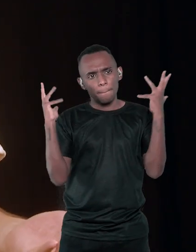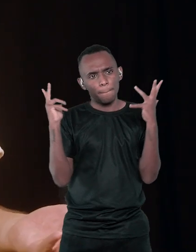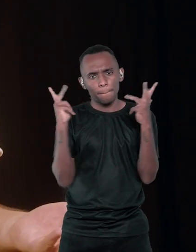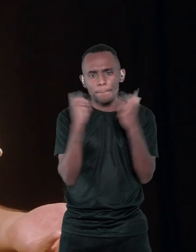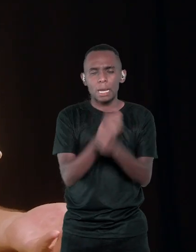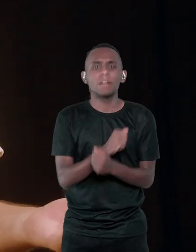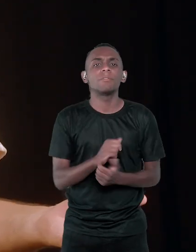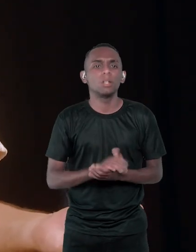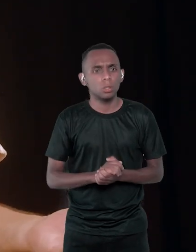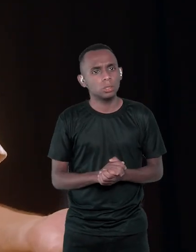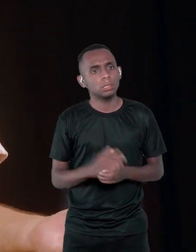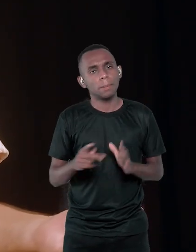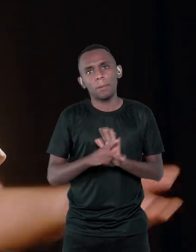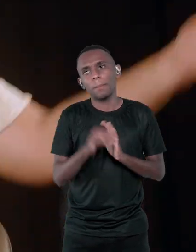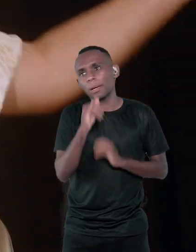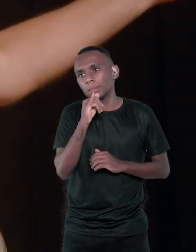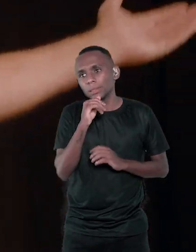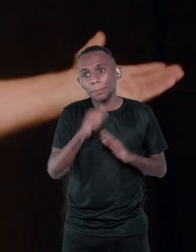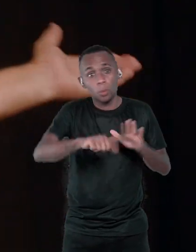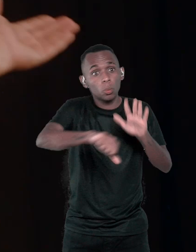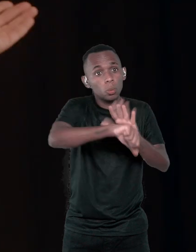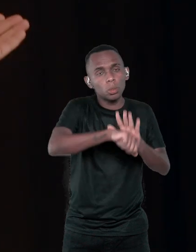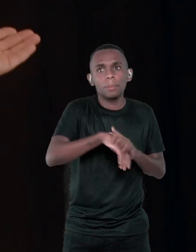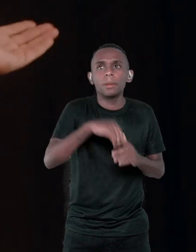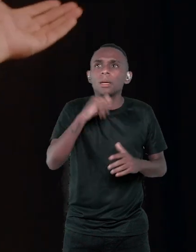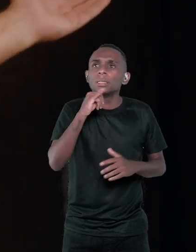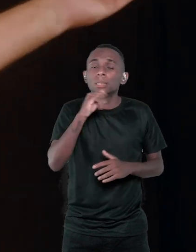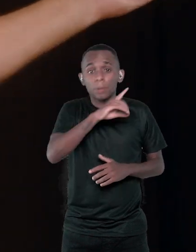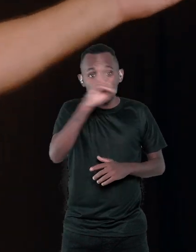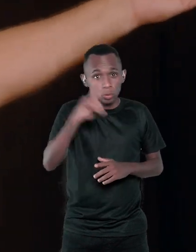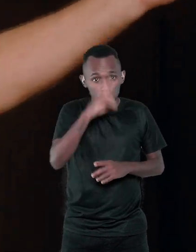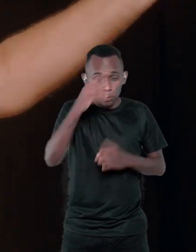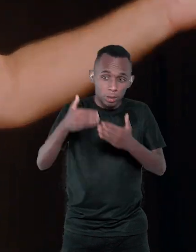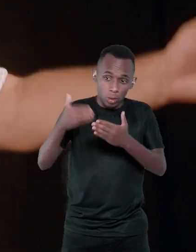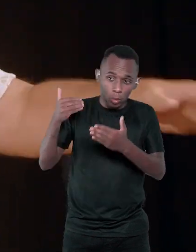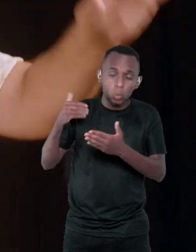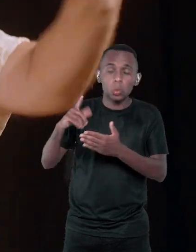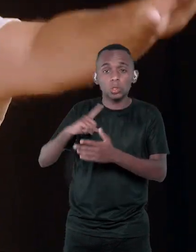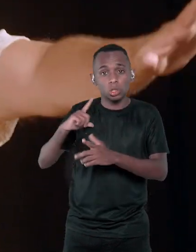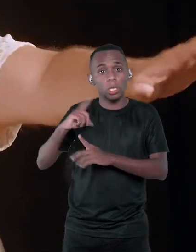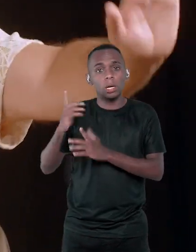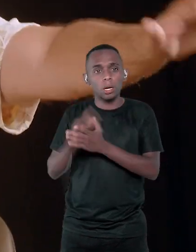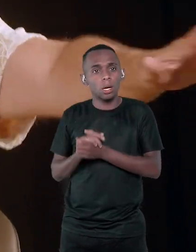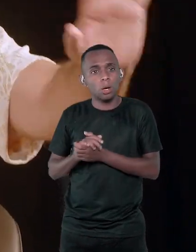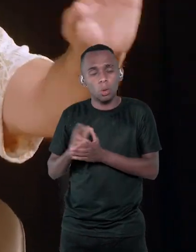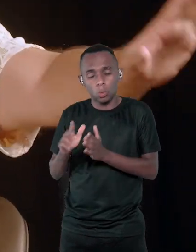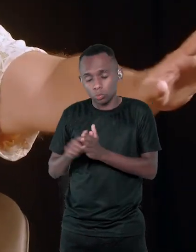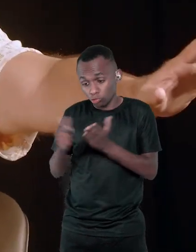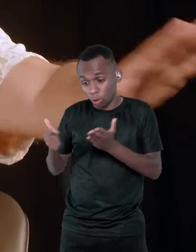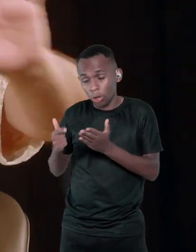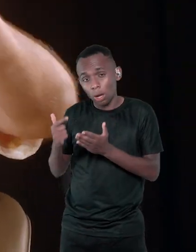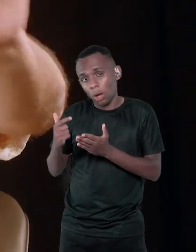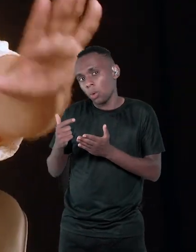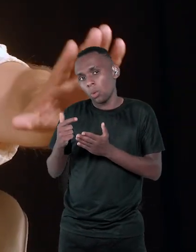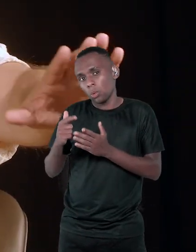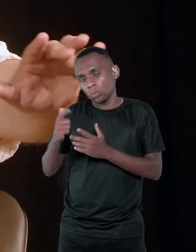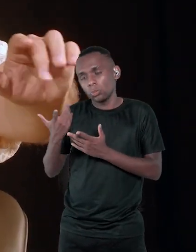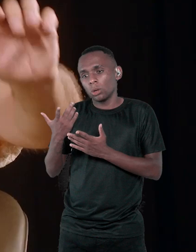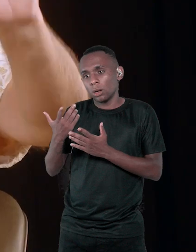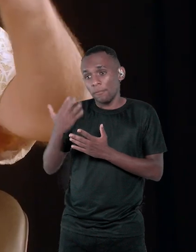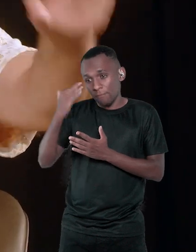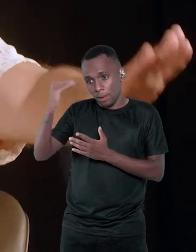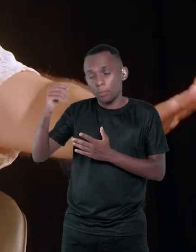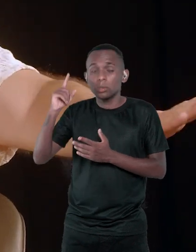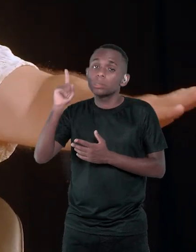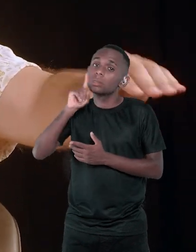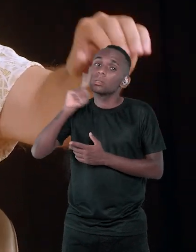maravilhosa para um crime. A semana passada, domingo, agora, tinha no New York Times uma matéria incrível assim, tá bom, você tem um problema, olha, não é à toa que a gente cita a Agatha